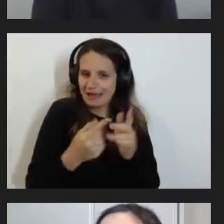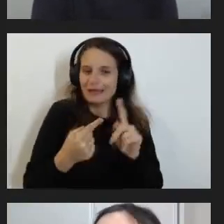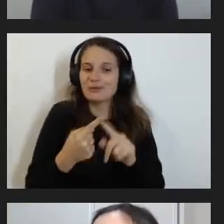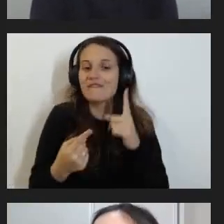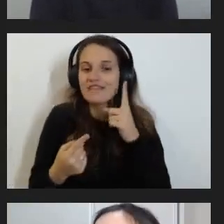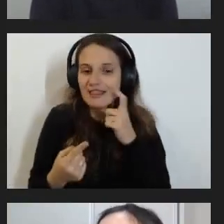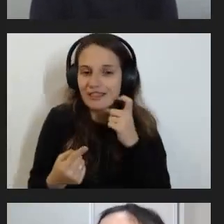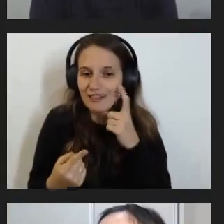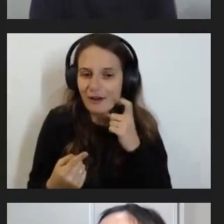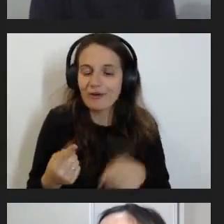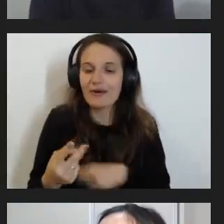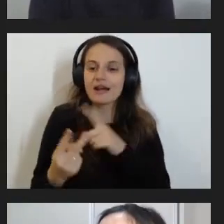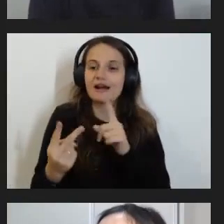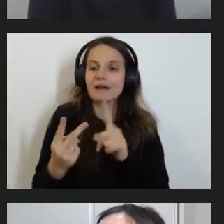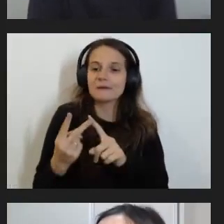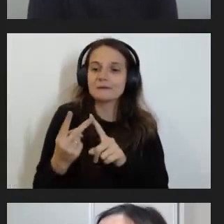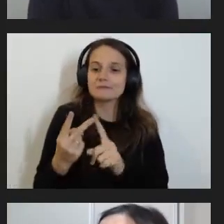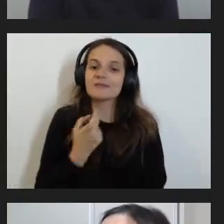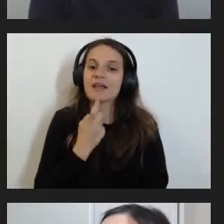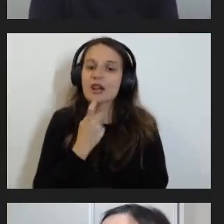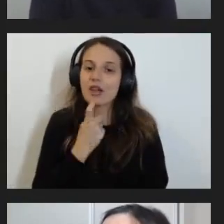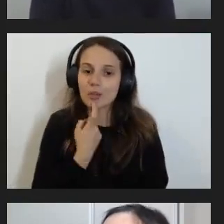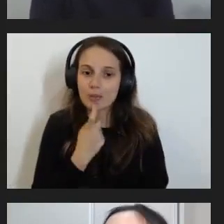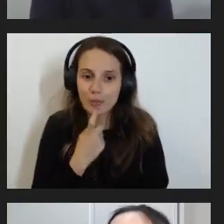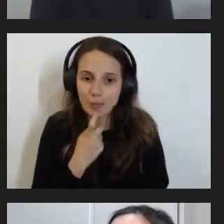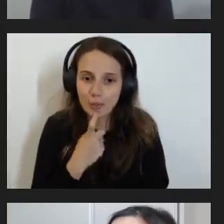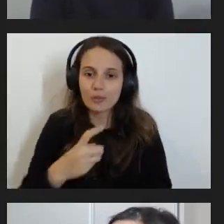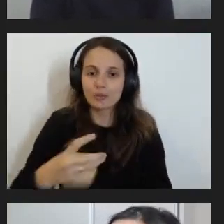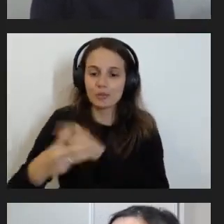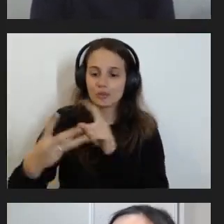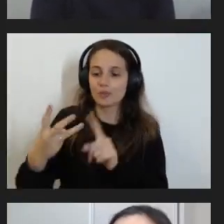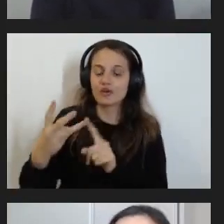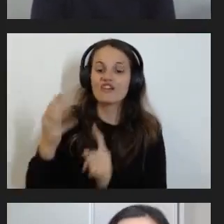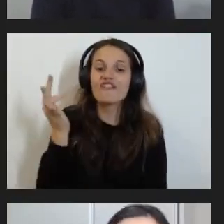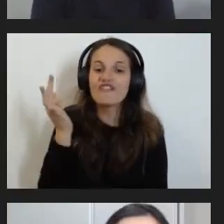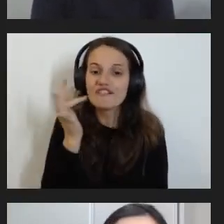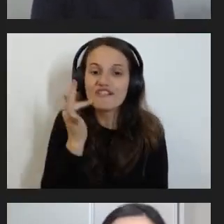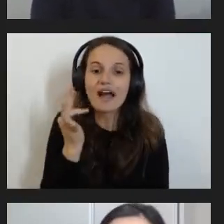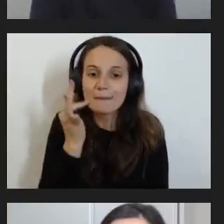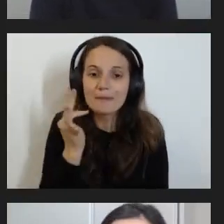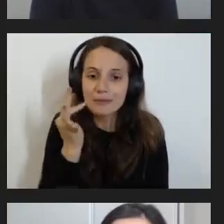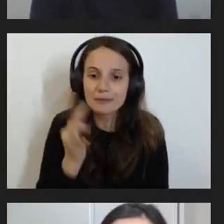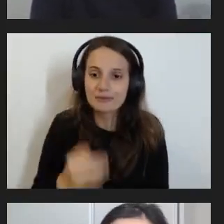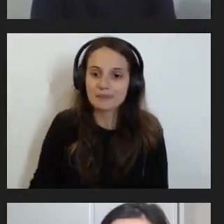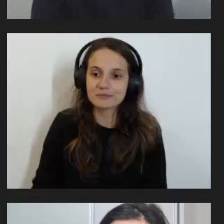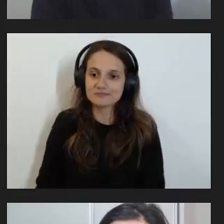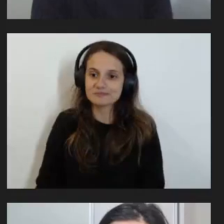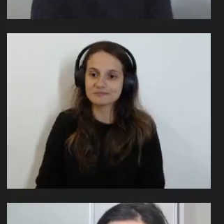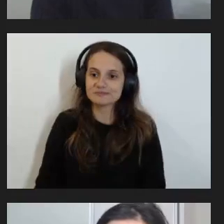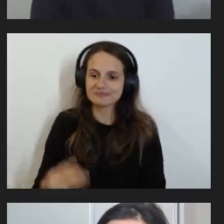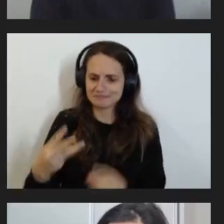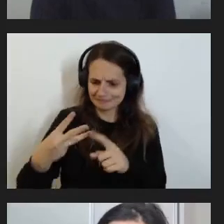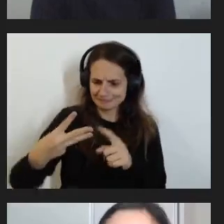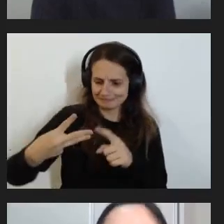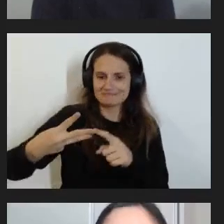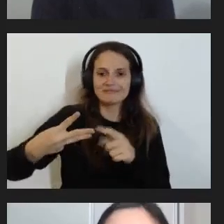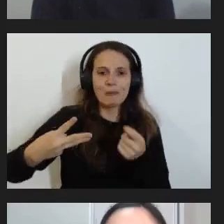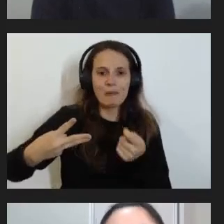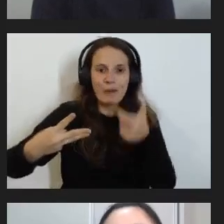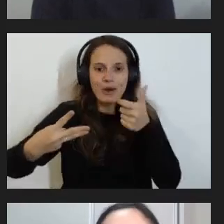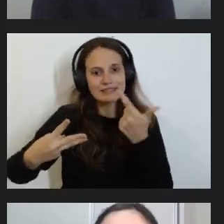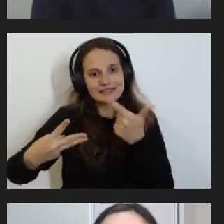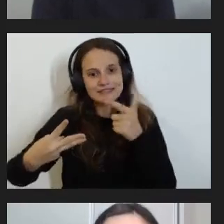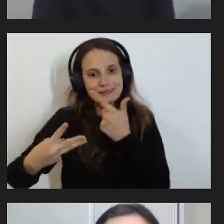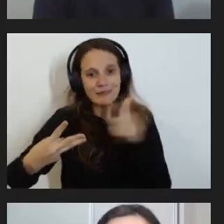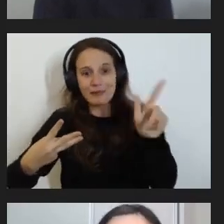Vitória, a Luana Luana e o Fábio, e né? o Fábio. Eu já ia chamar a Luana de Luciana, desculpa. Muito